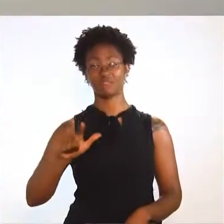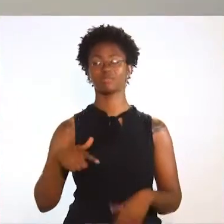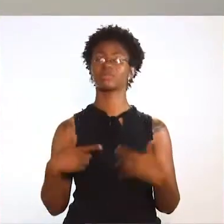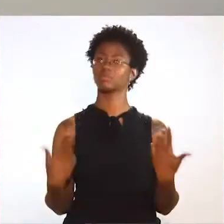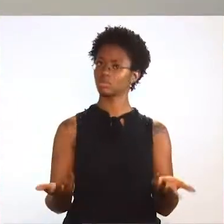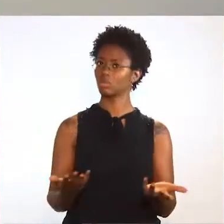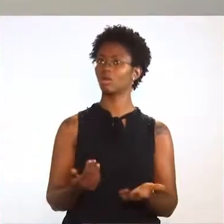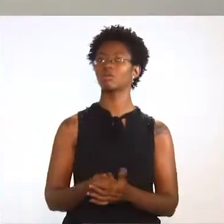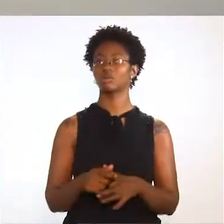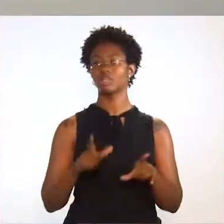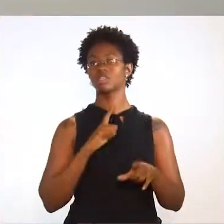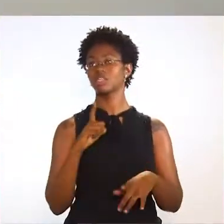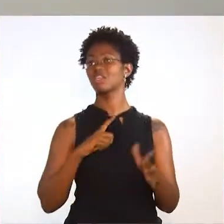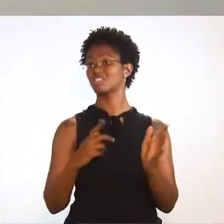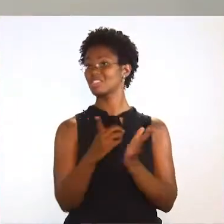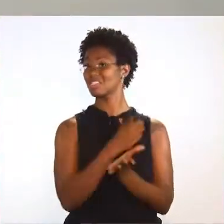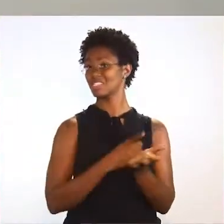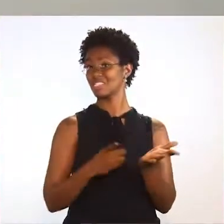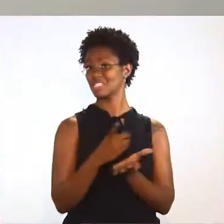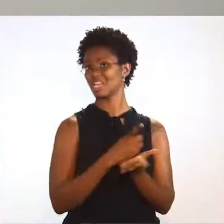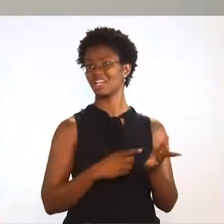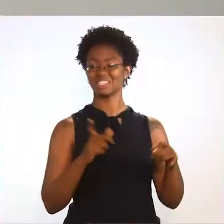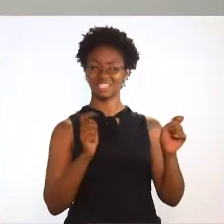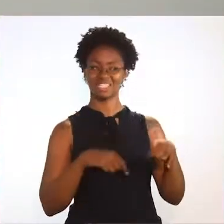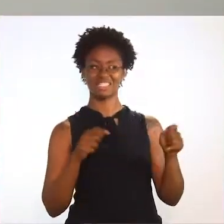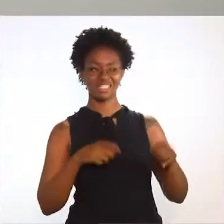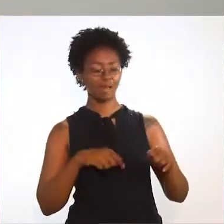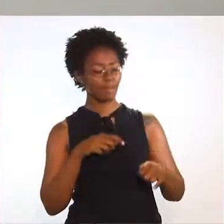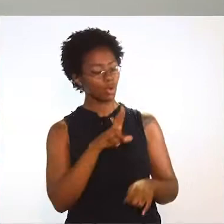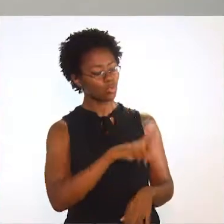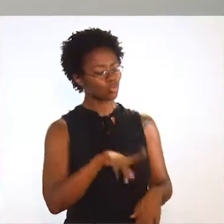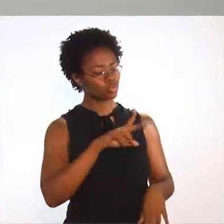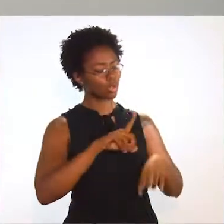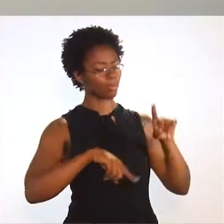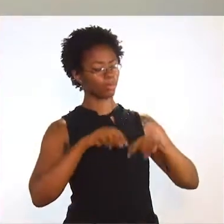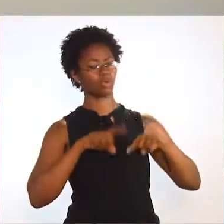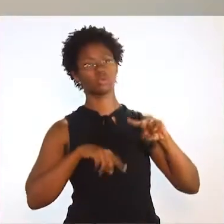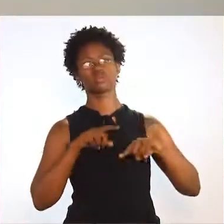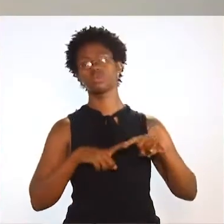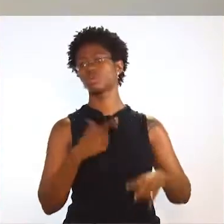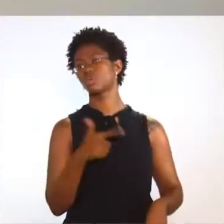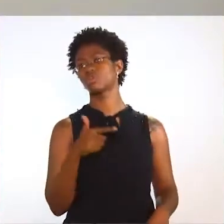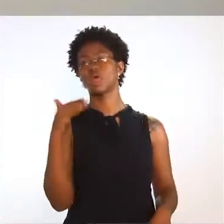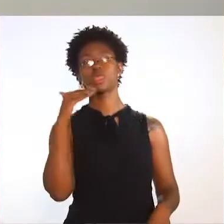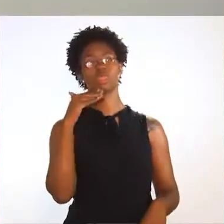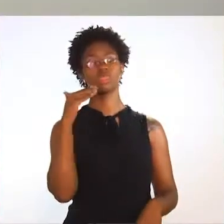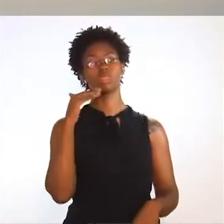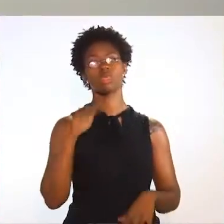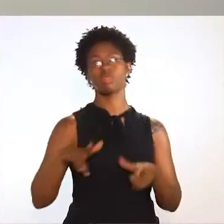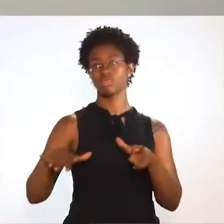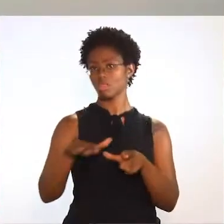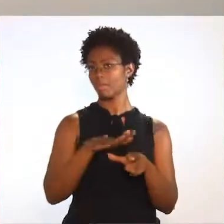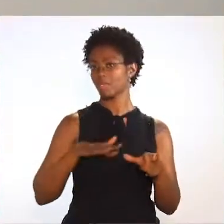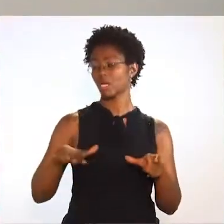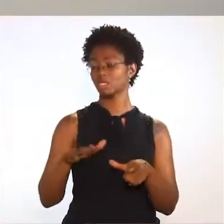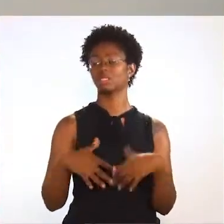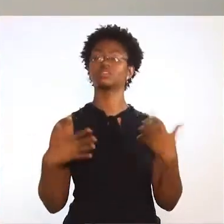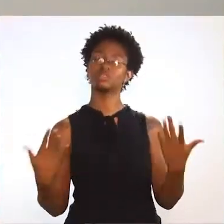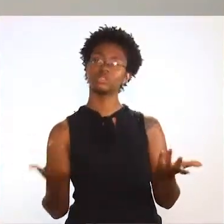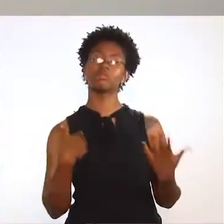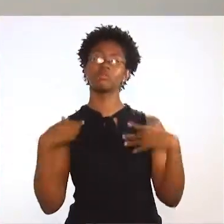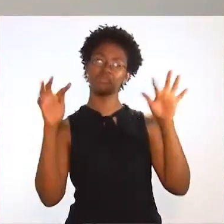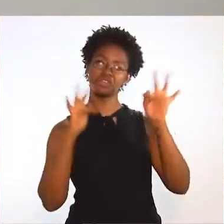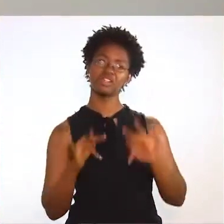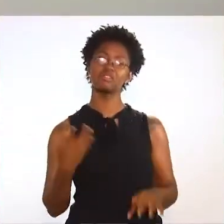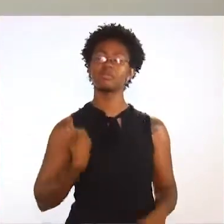reuso, mas que tem muito design, que a pessoa possa prolongar a vida de um produto para que não venha gerar danos ambientais. Então, estou muito feliz